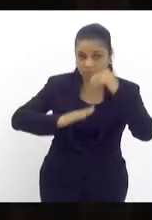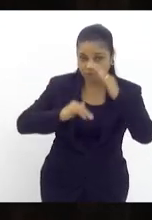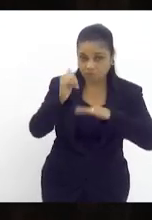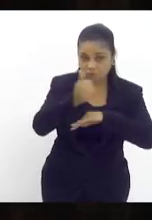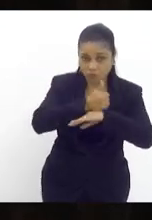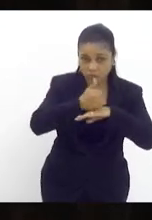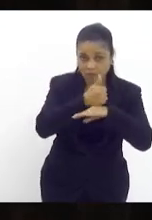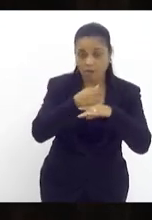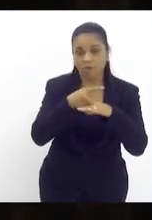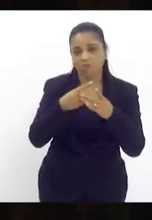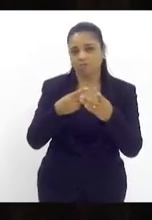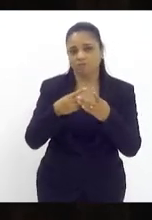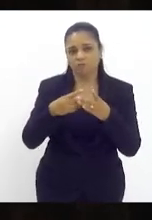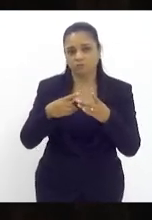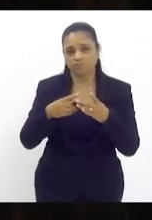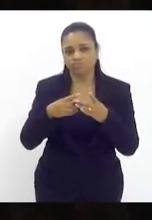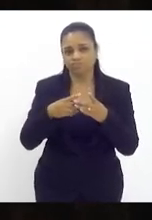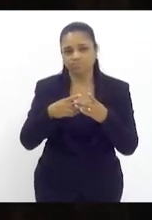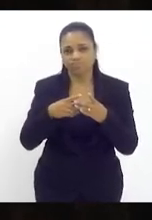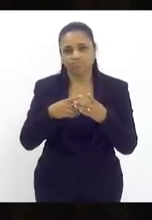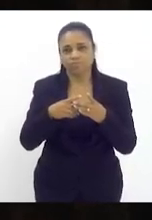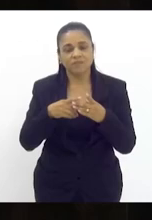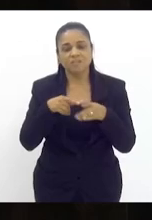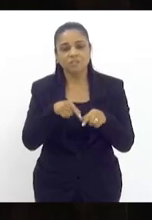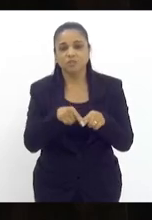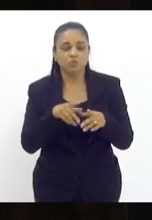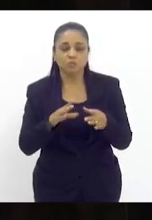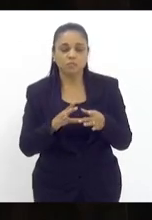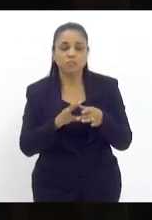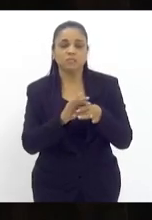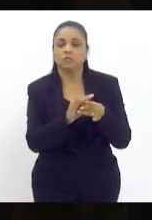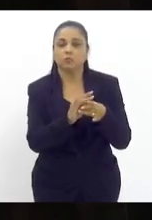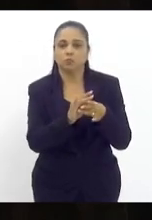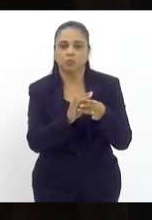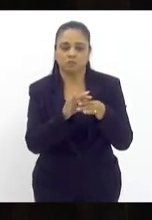se burila, não se burila numa escola. Né?